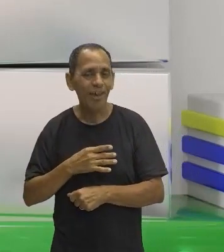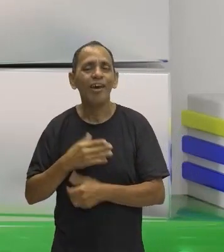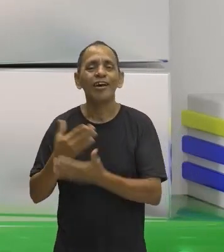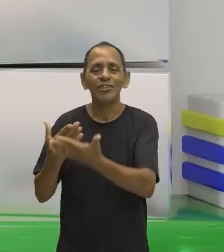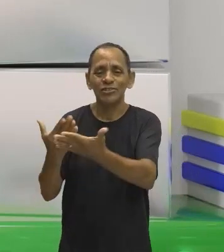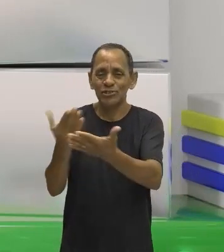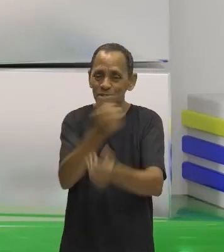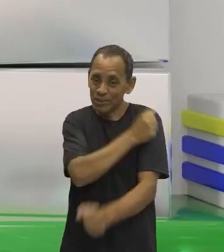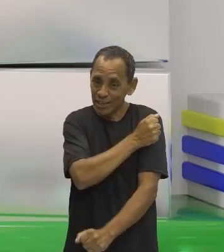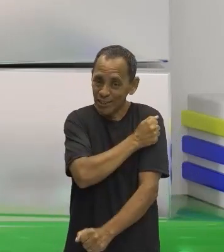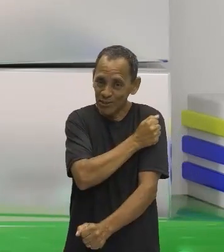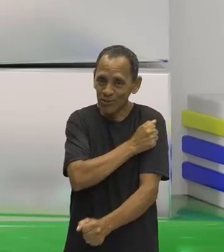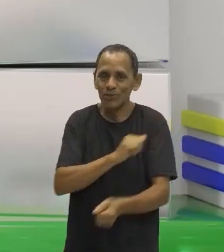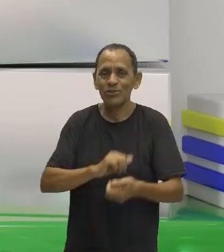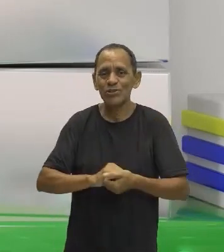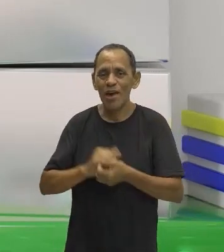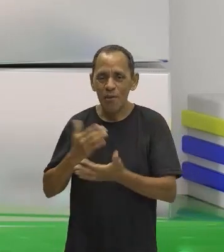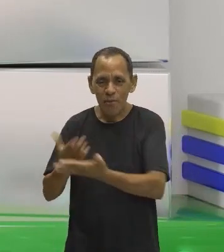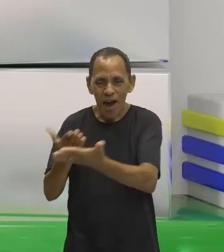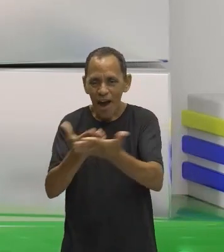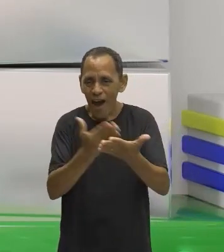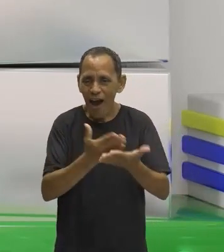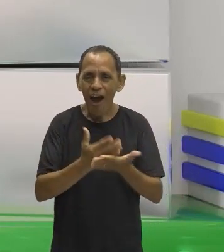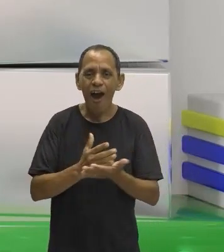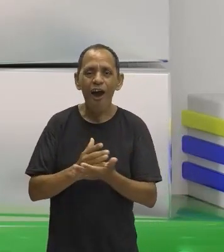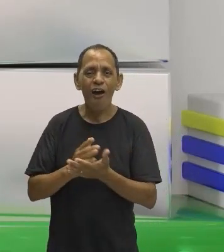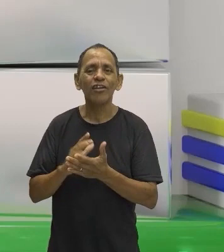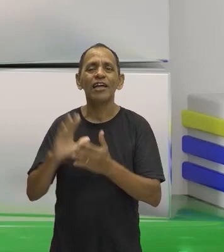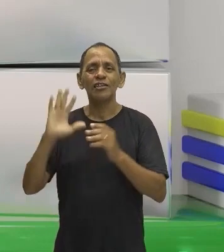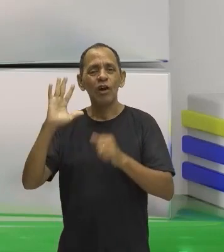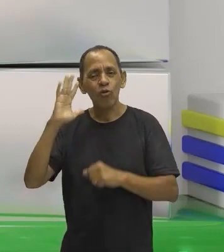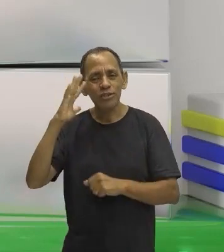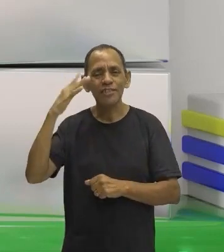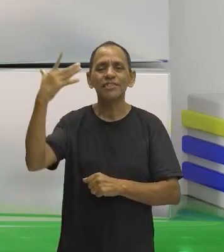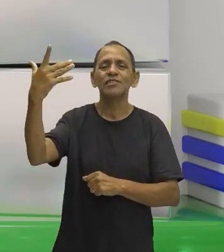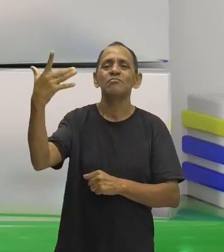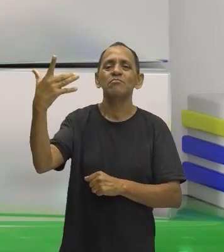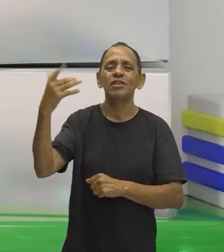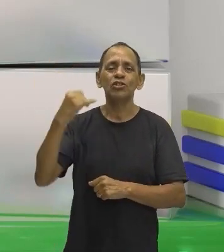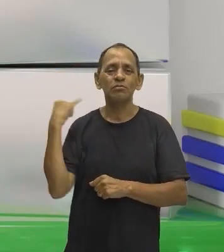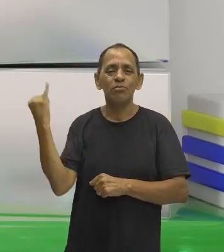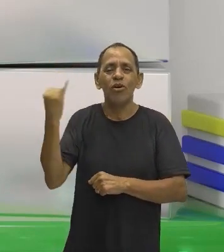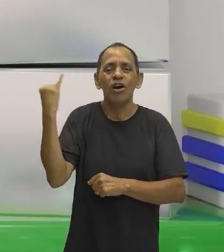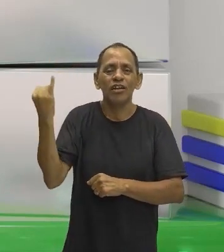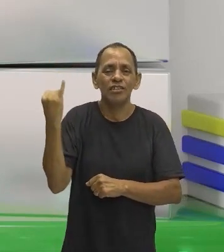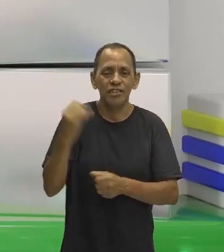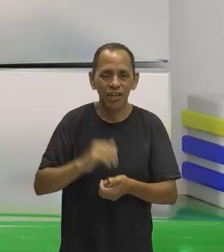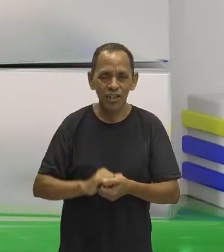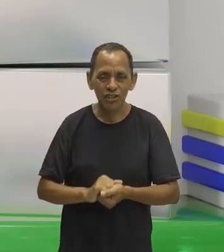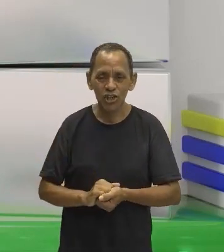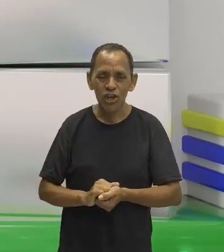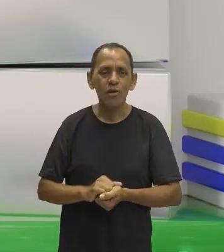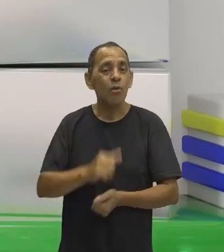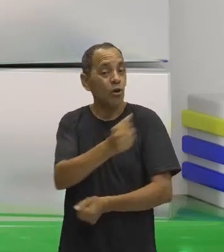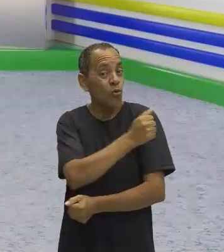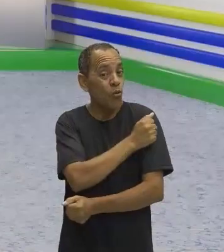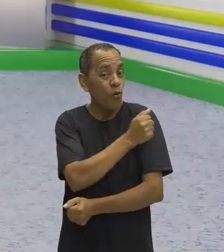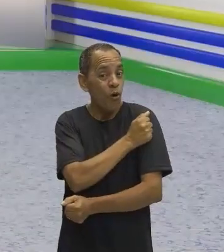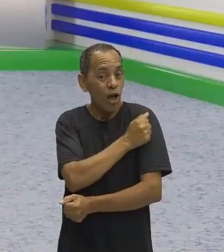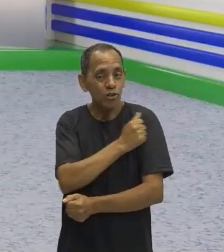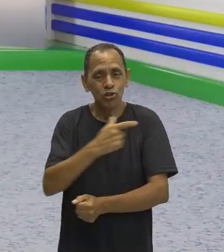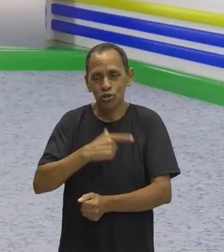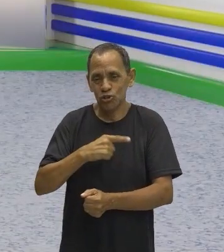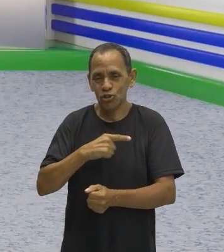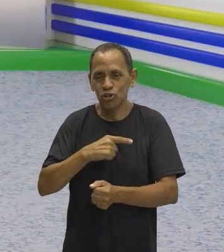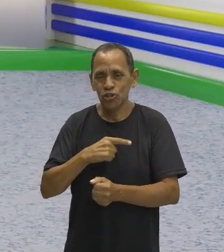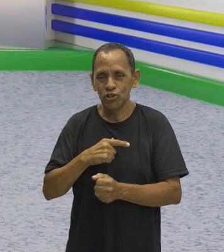aula leve, uma aula dinâmica, divertida, aí para que nossos alunos se situem aí e tenham um excelente ano letivo. E nós